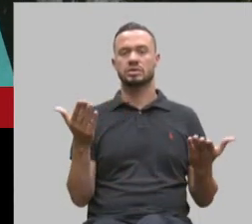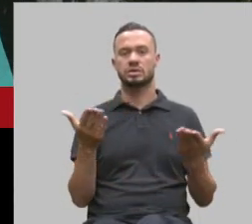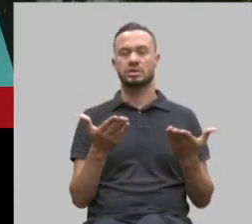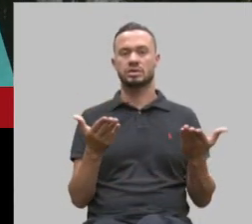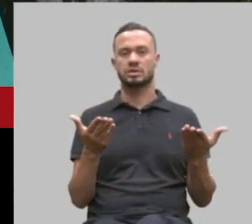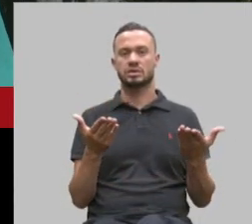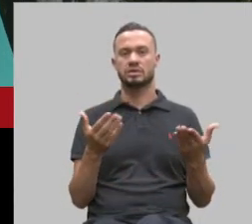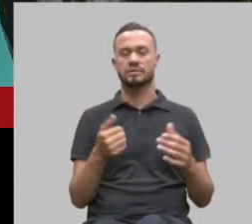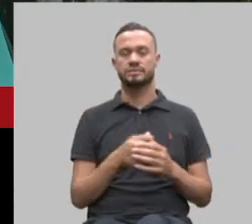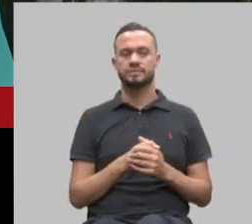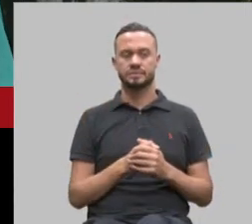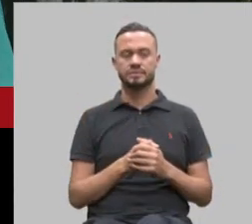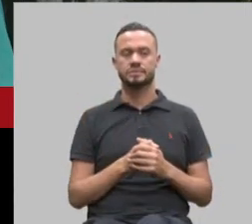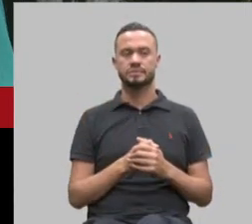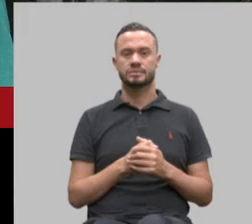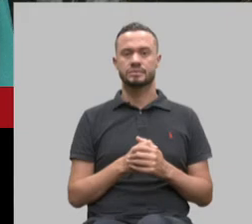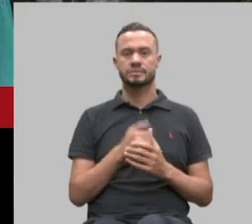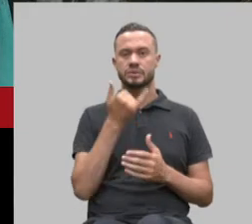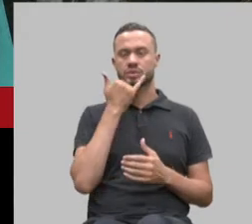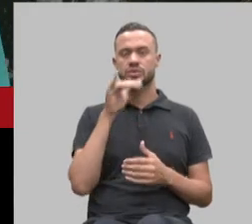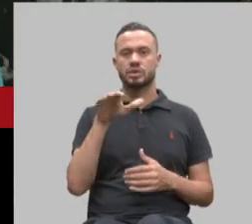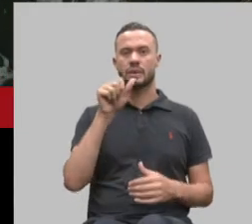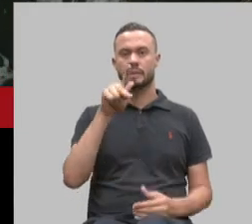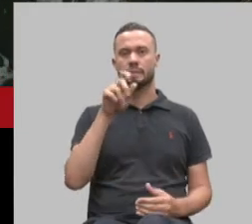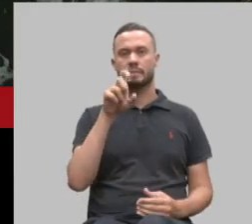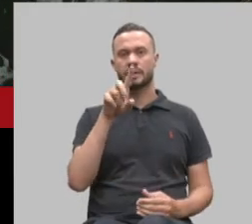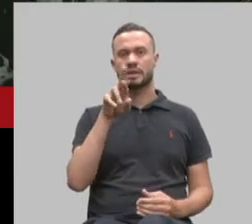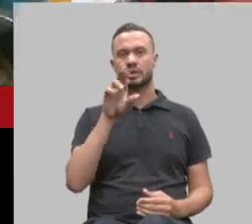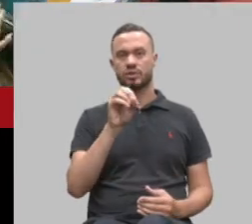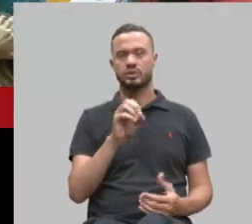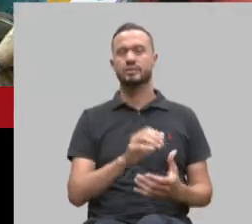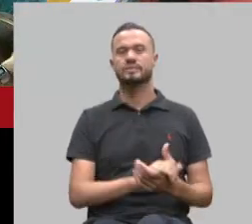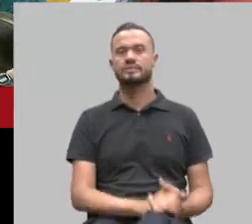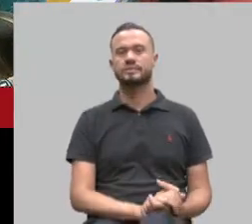perdão orador Pedro Gil Barbosa Cunha